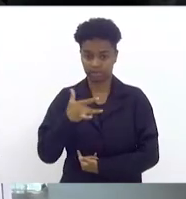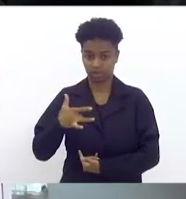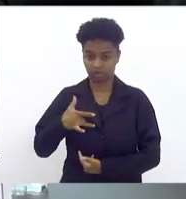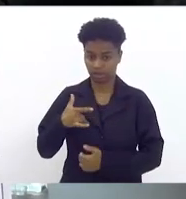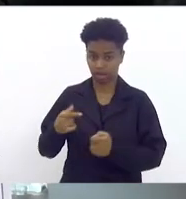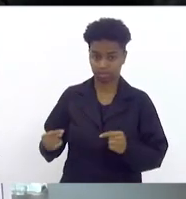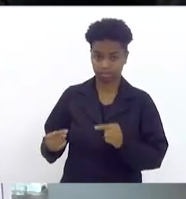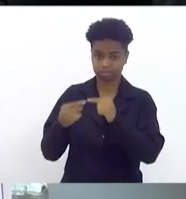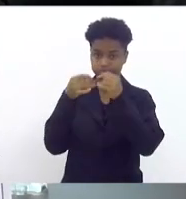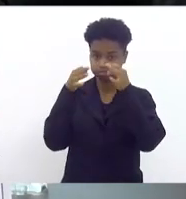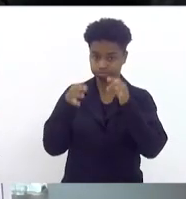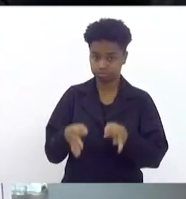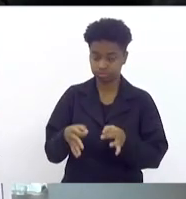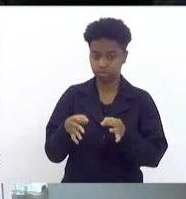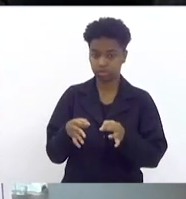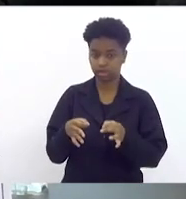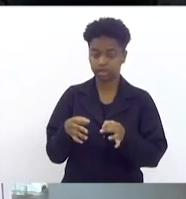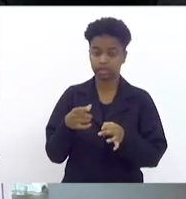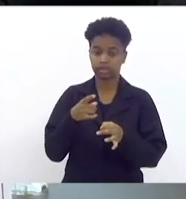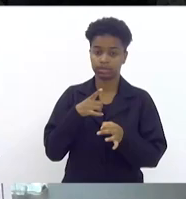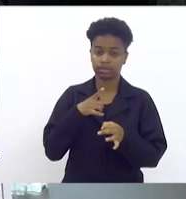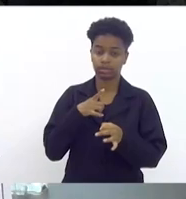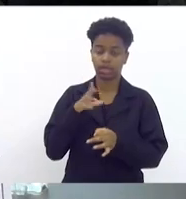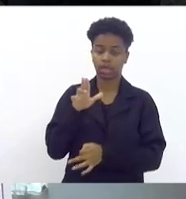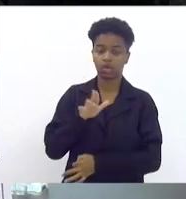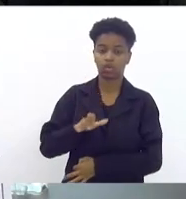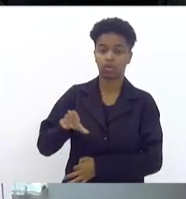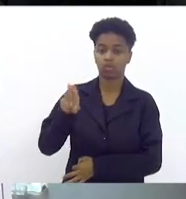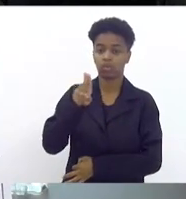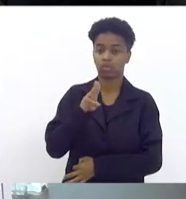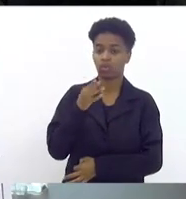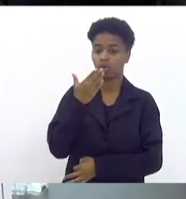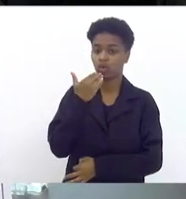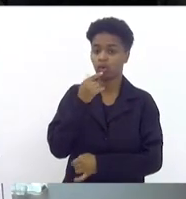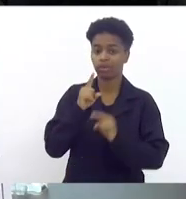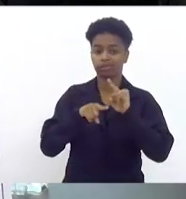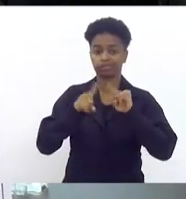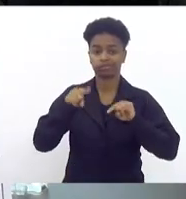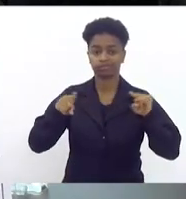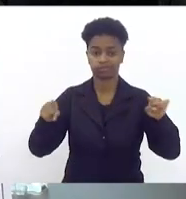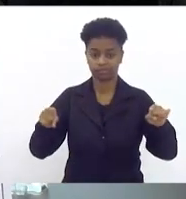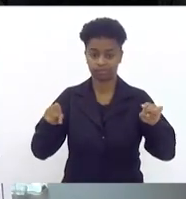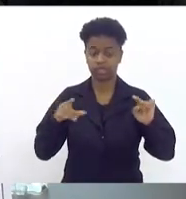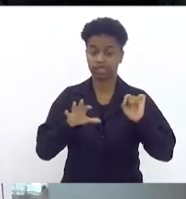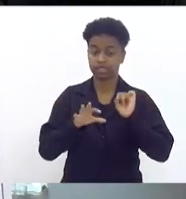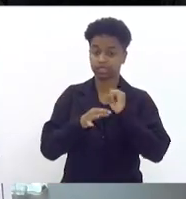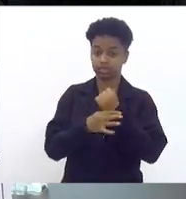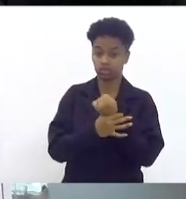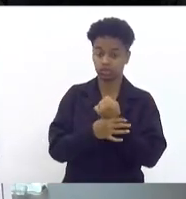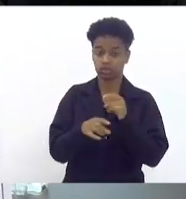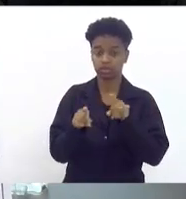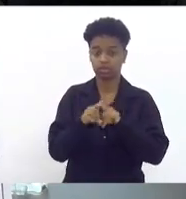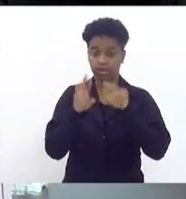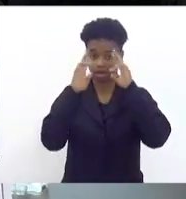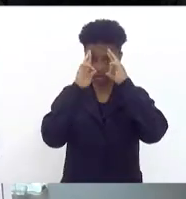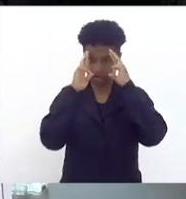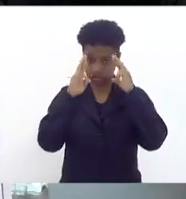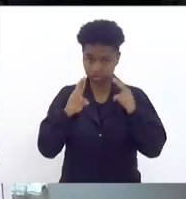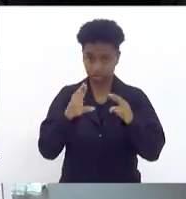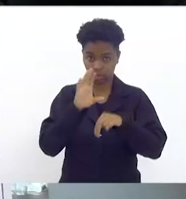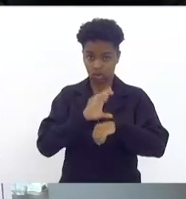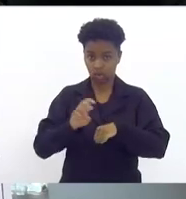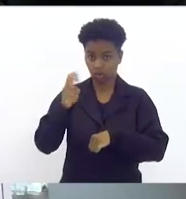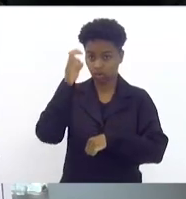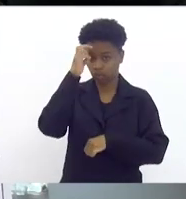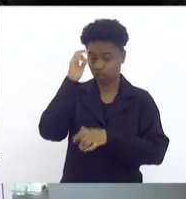adequada compreende o uso de alimentos variados, seguros, que respeitem a cultura,